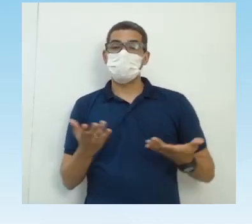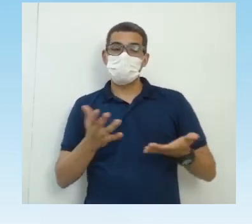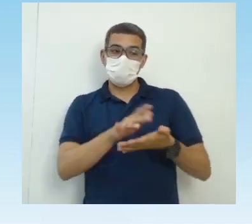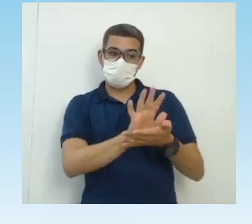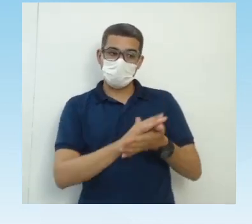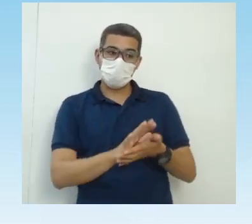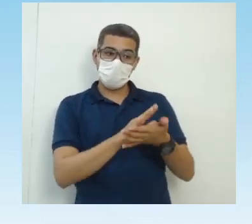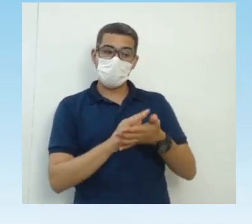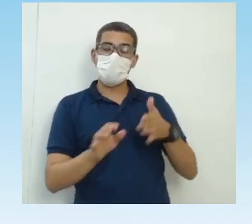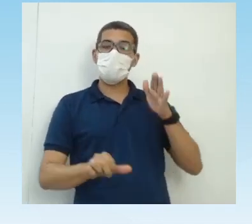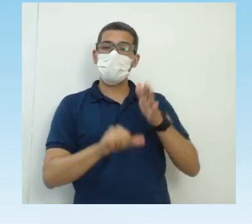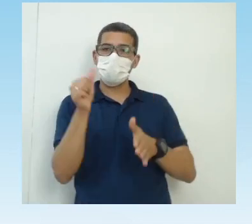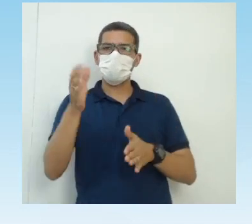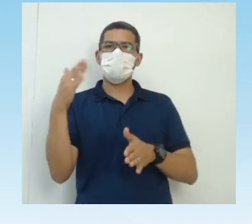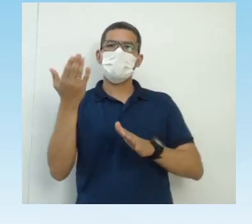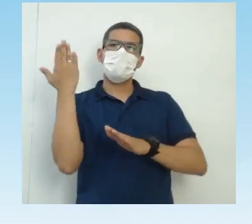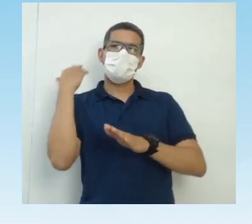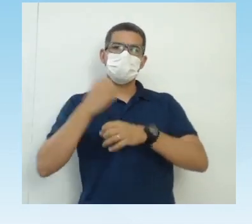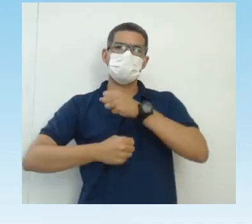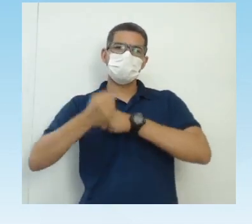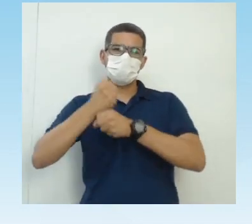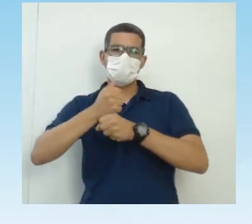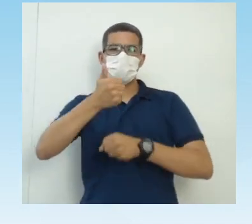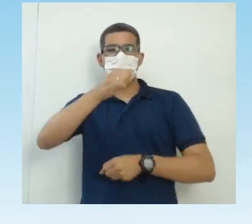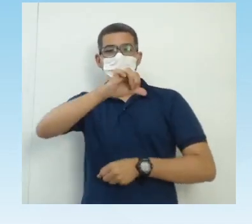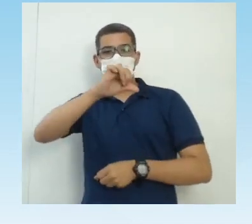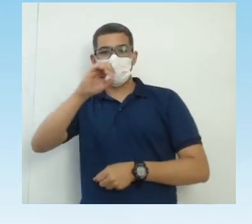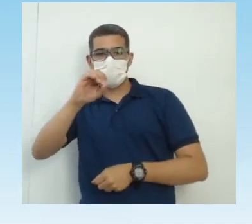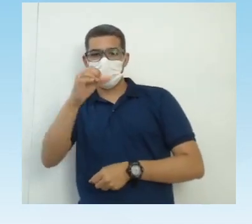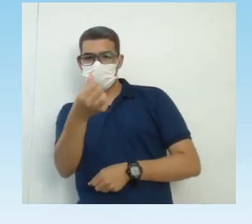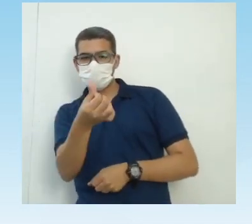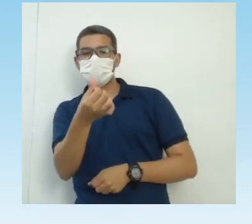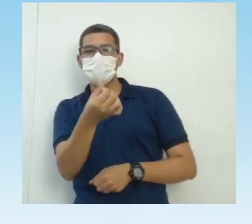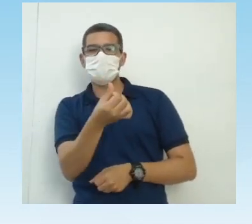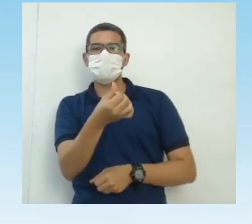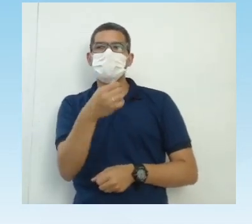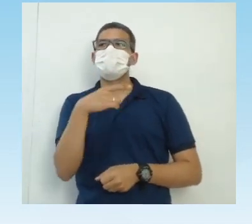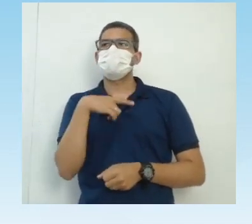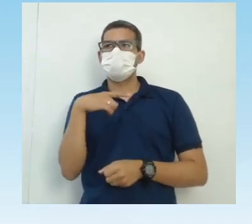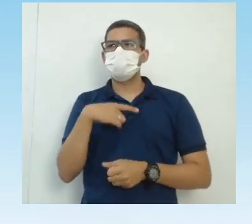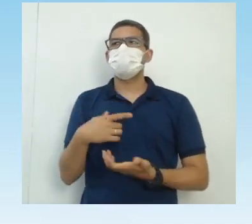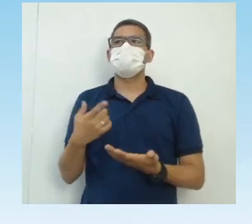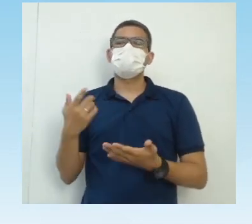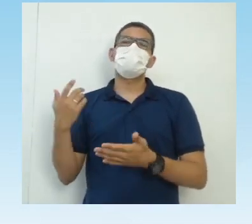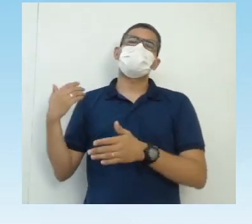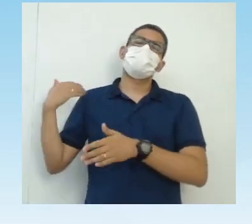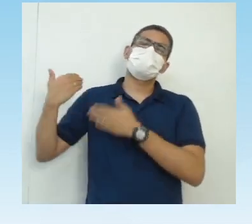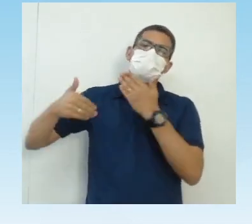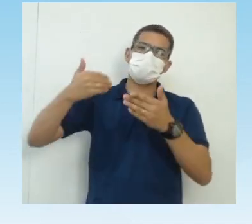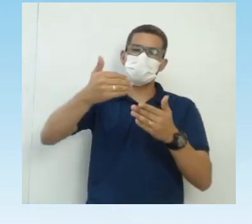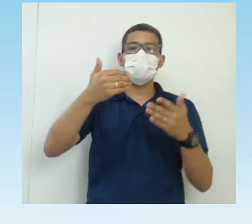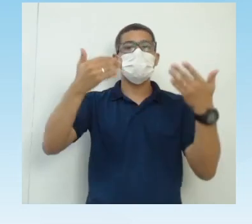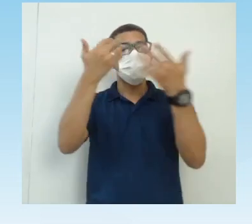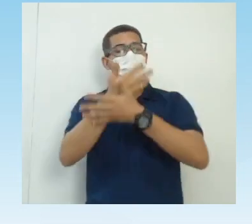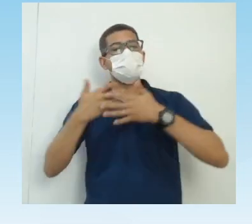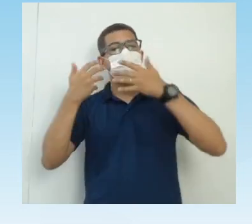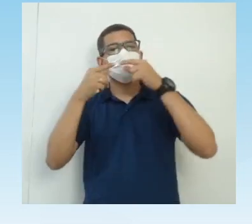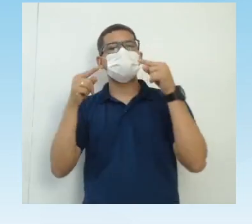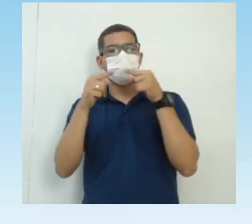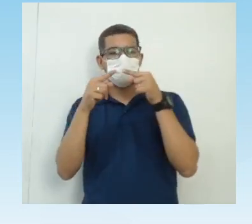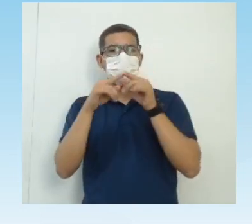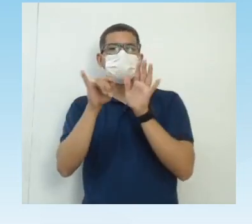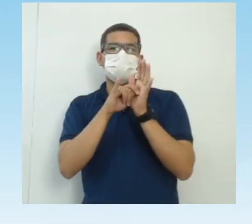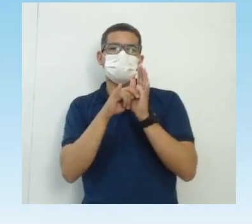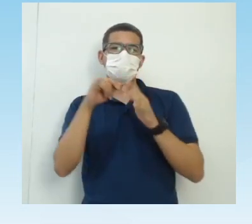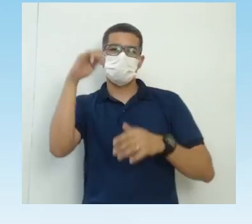também, o primeiro samba, ele é de 1906, né? Então ele também rola aqui nesse período, a música fala sobre a identidade